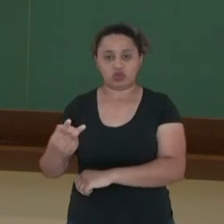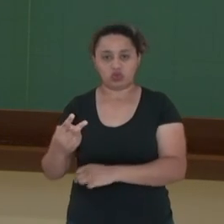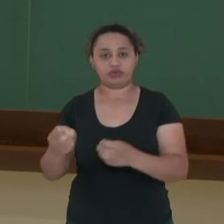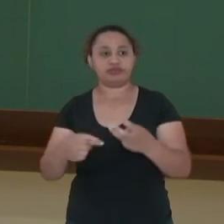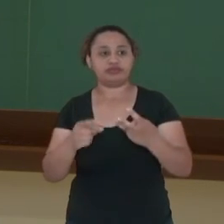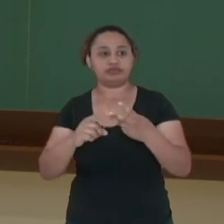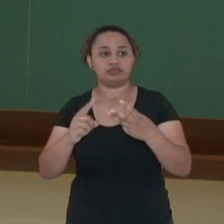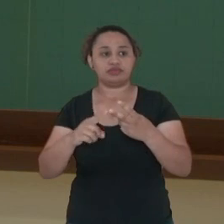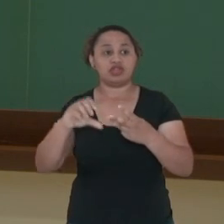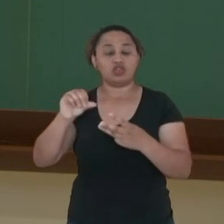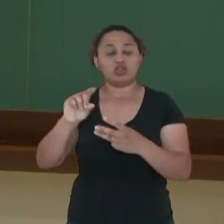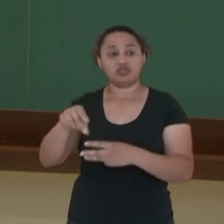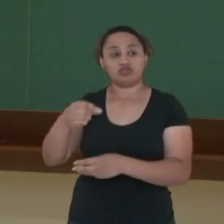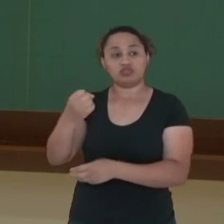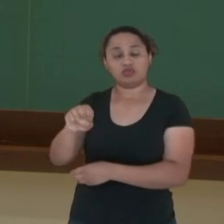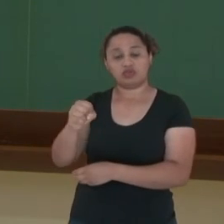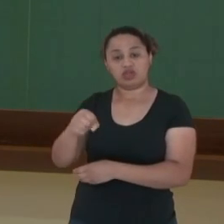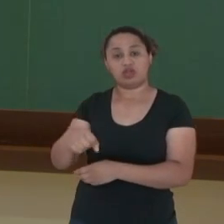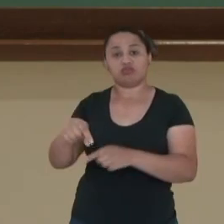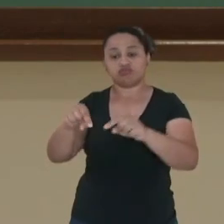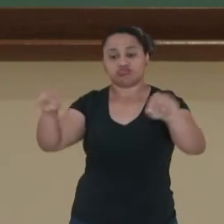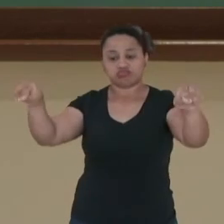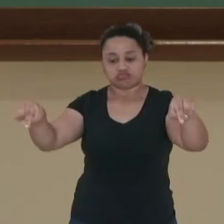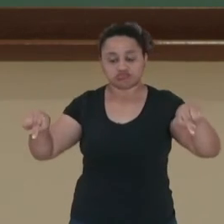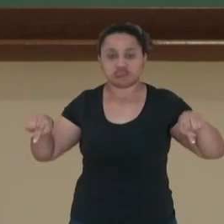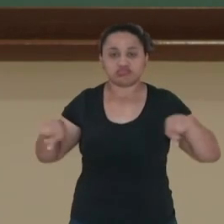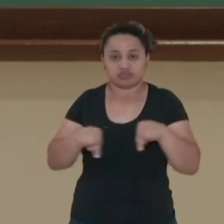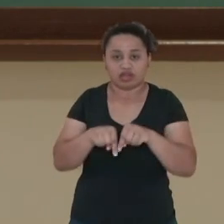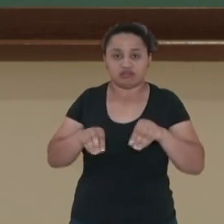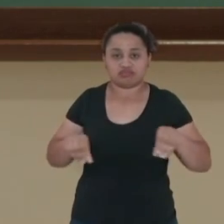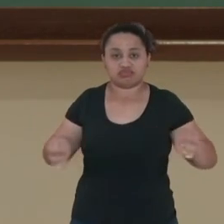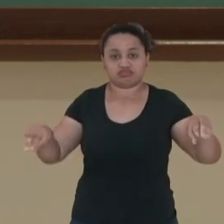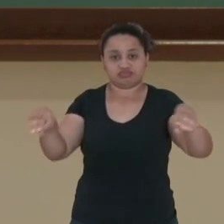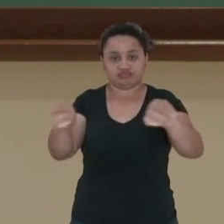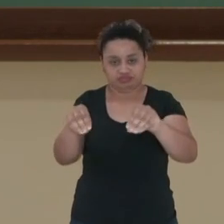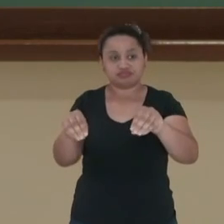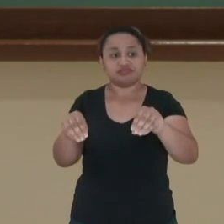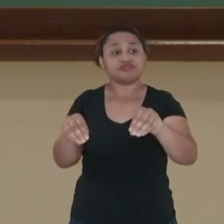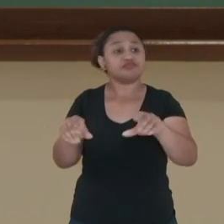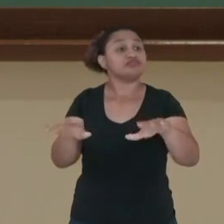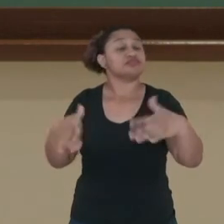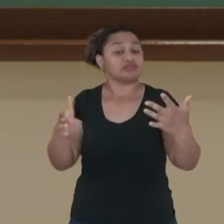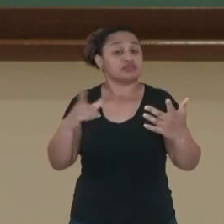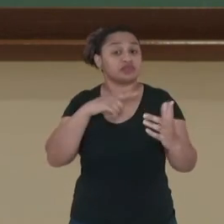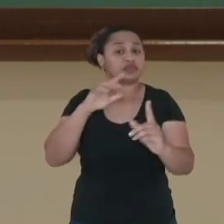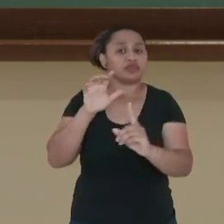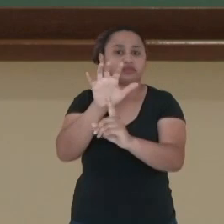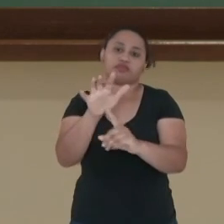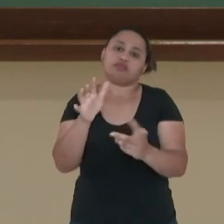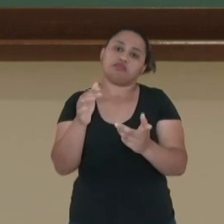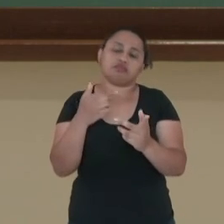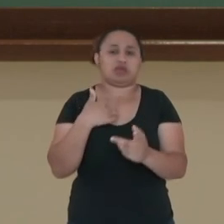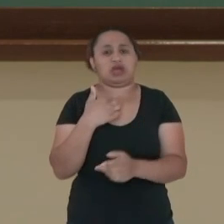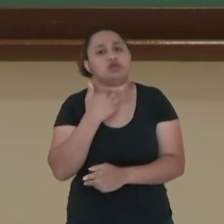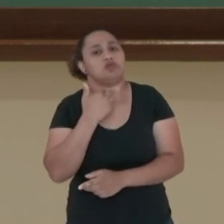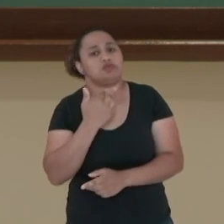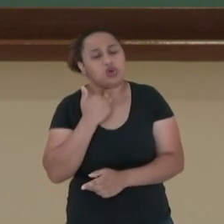e 9,8 metros quadrados de solo. Então, logicamente, causa-se um impacto. Não que você não possa consumir esses